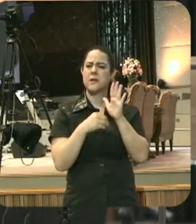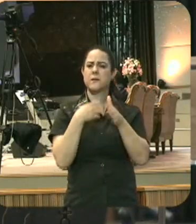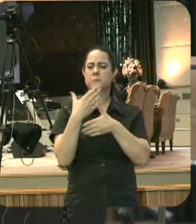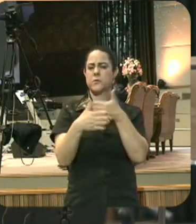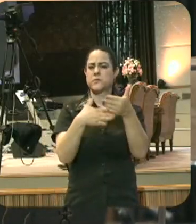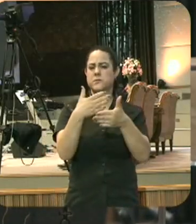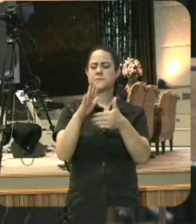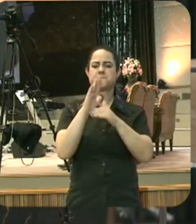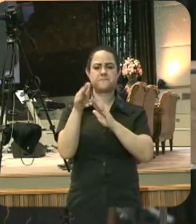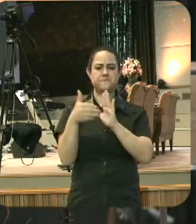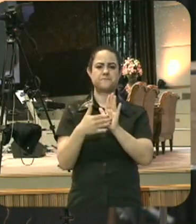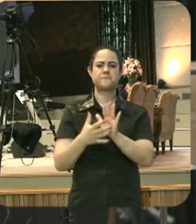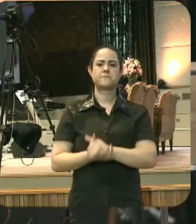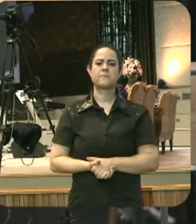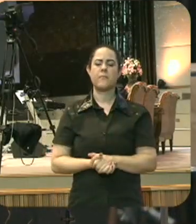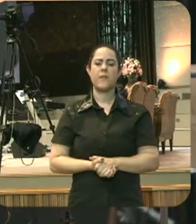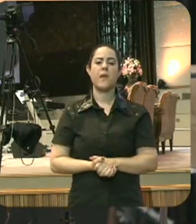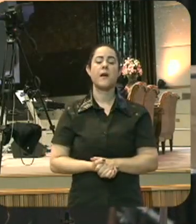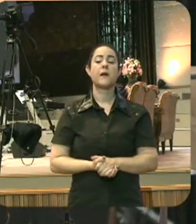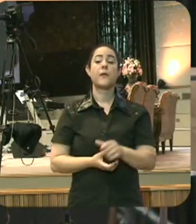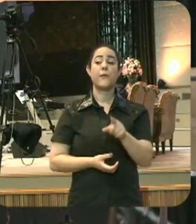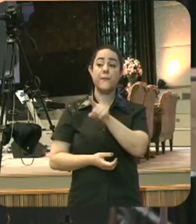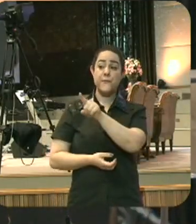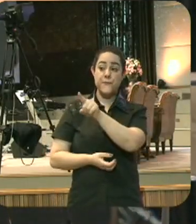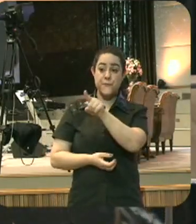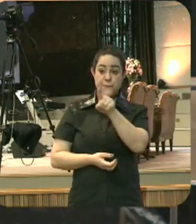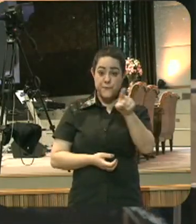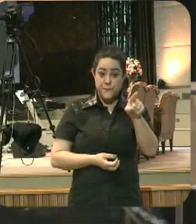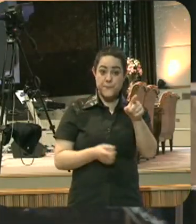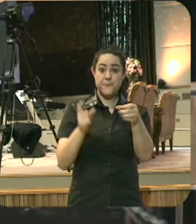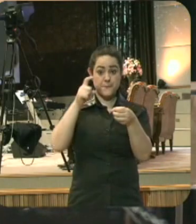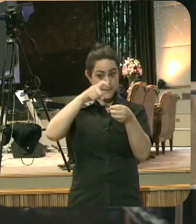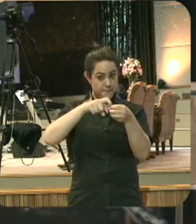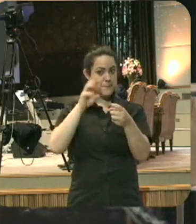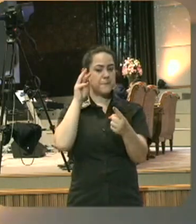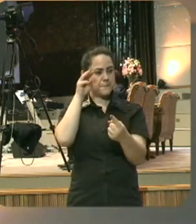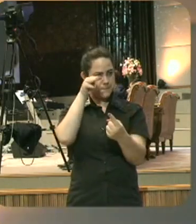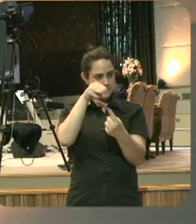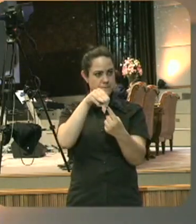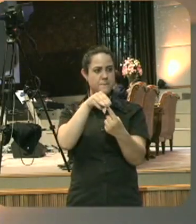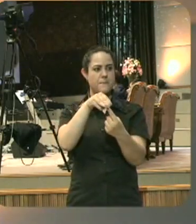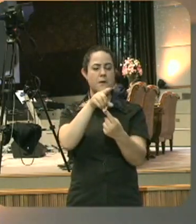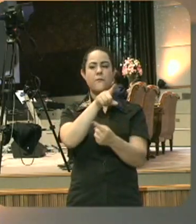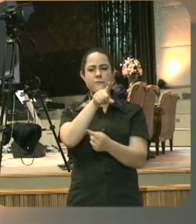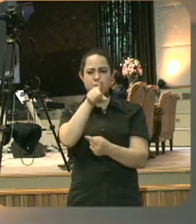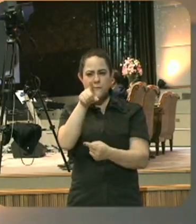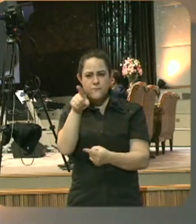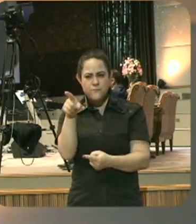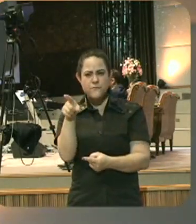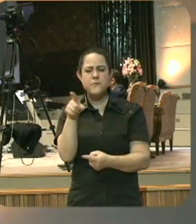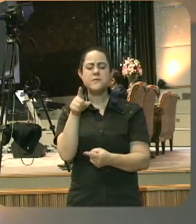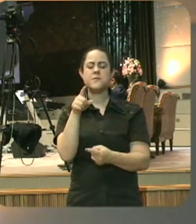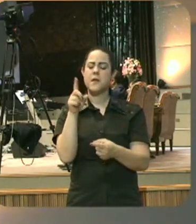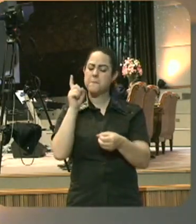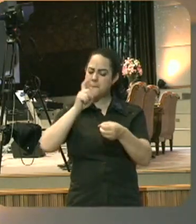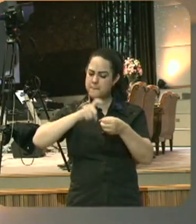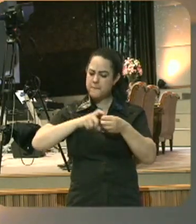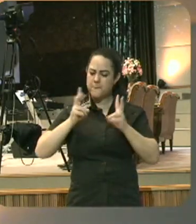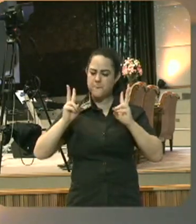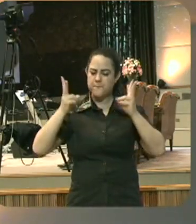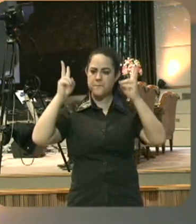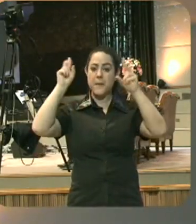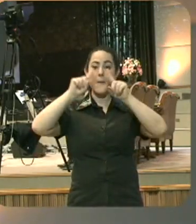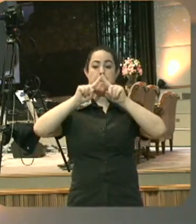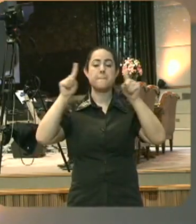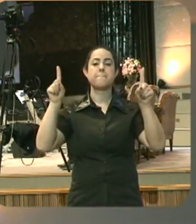processo todo: olha, você participa da missão, Você participa da vitória,